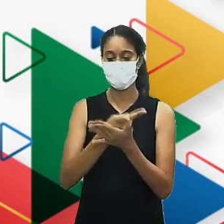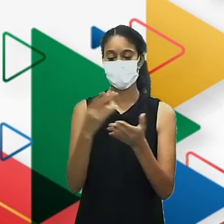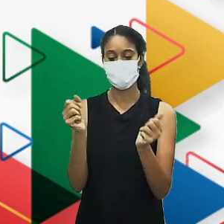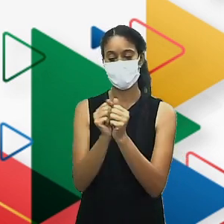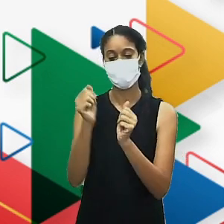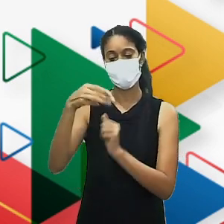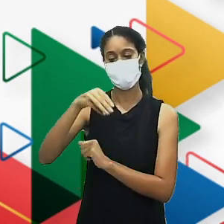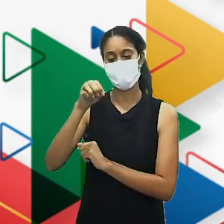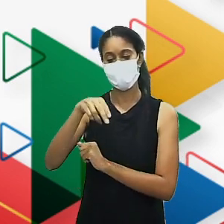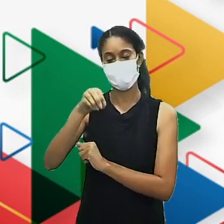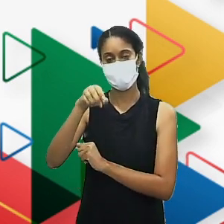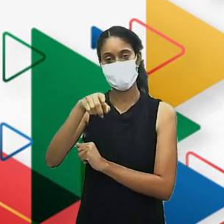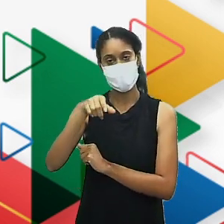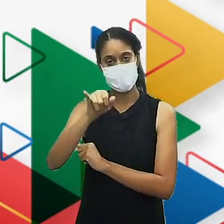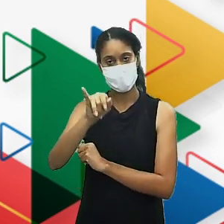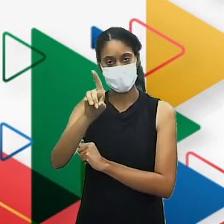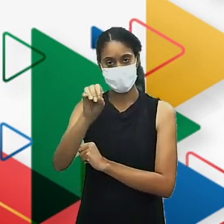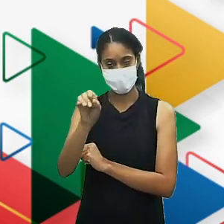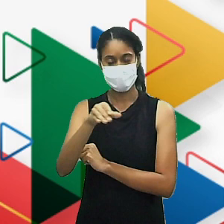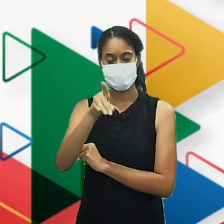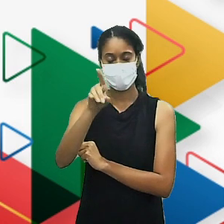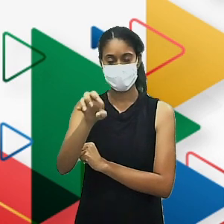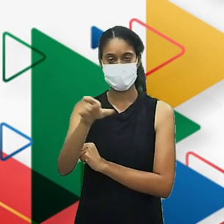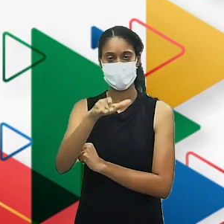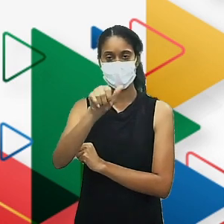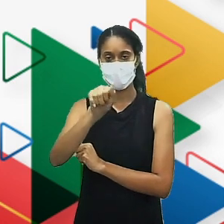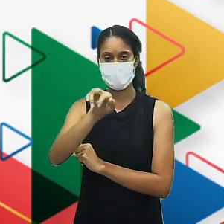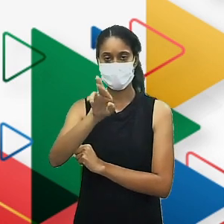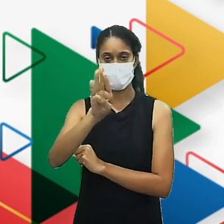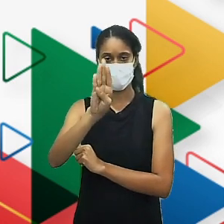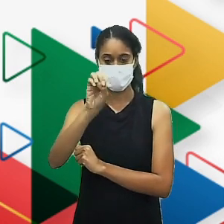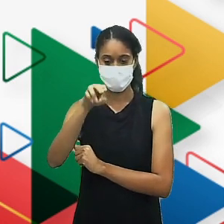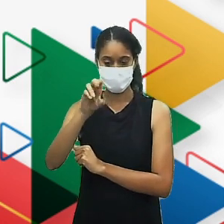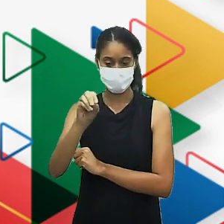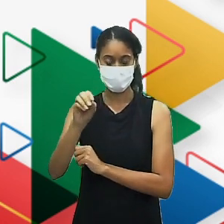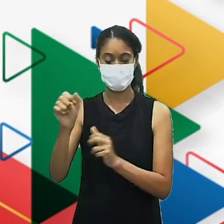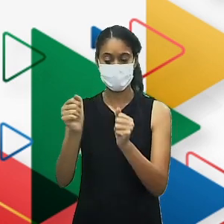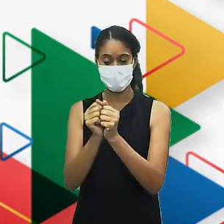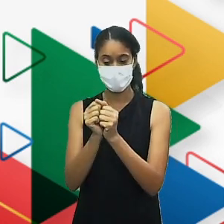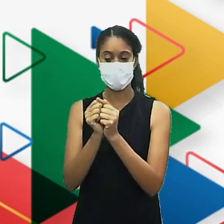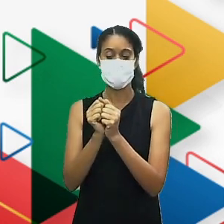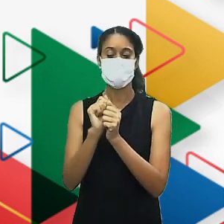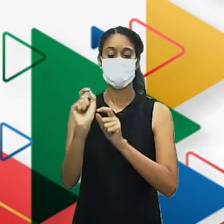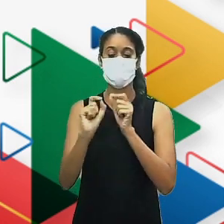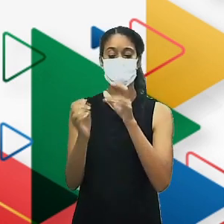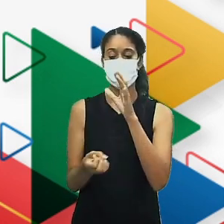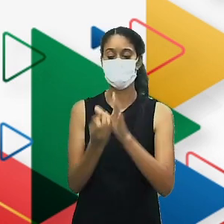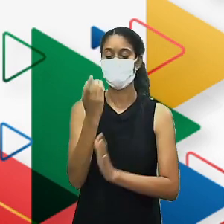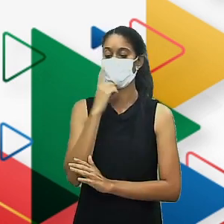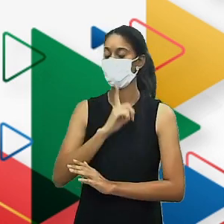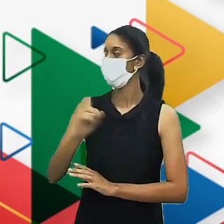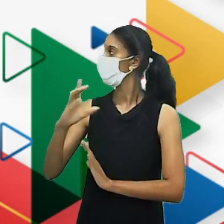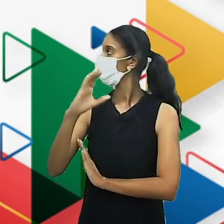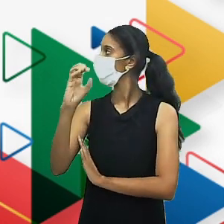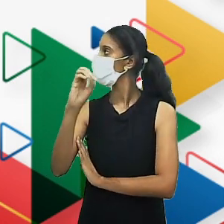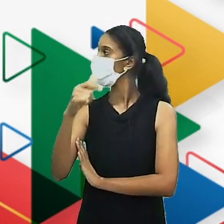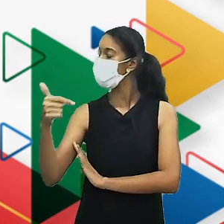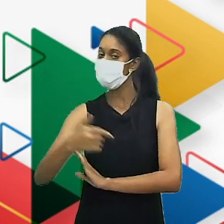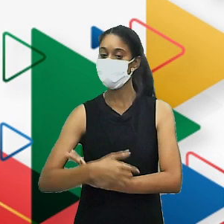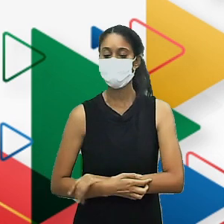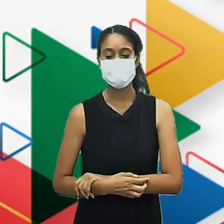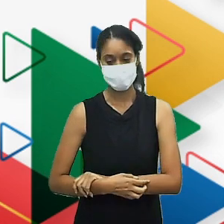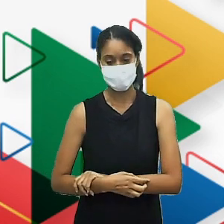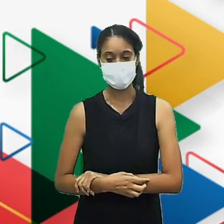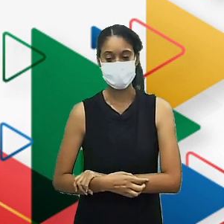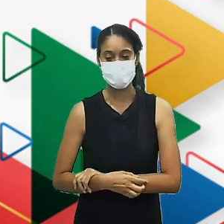monóxido de carbono, formando o ferro e CO2. Como é que eu vejo isso aqui? Houve uma redução. Então é isso que a gente aprende na aula de hoje. Eu vou fazer aqui,